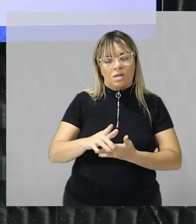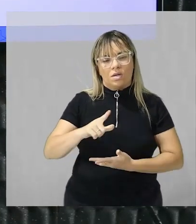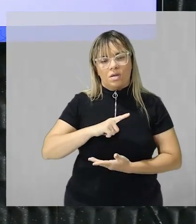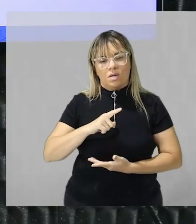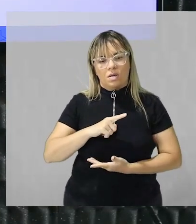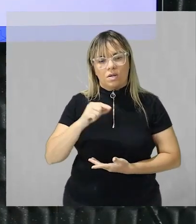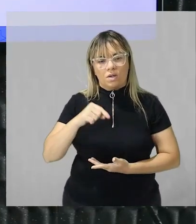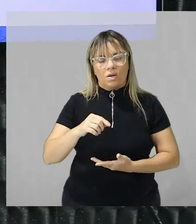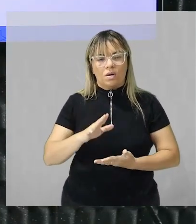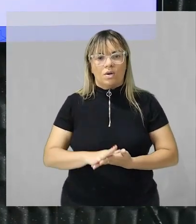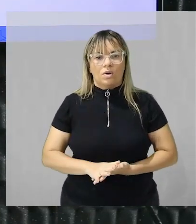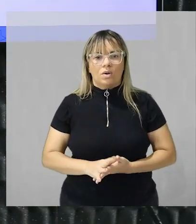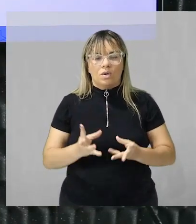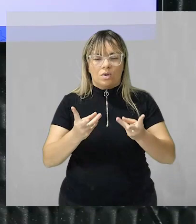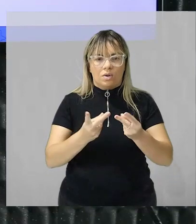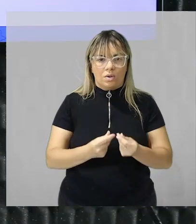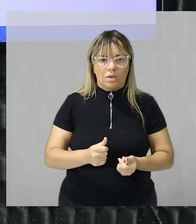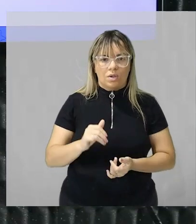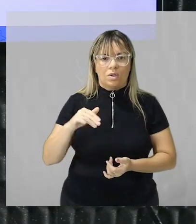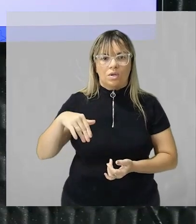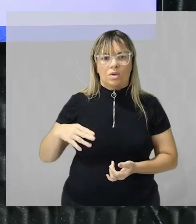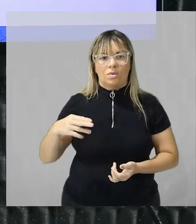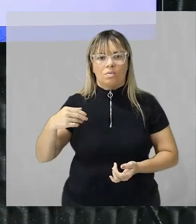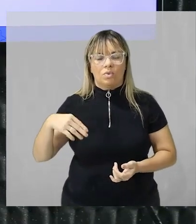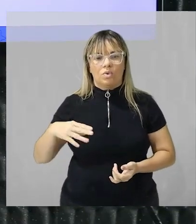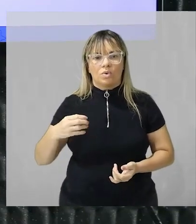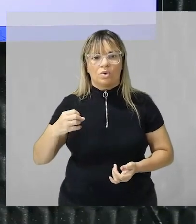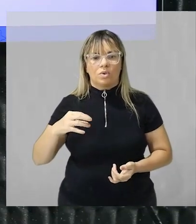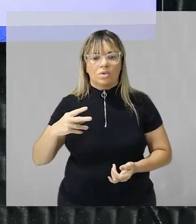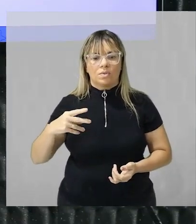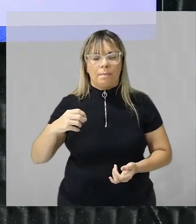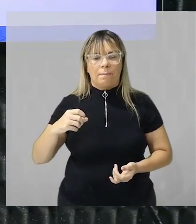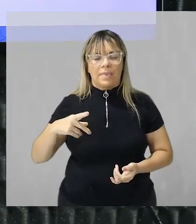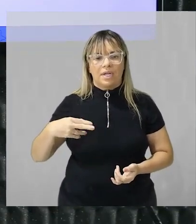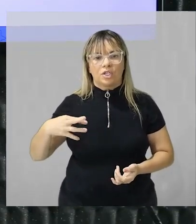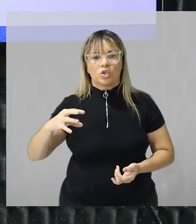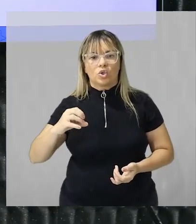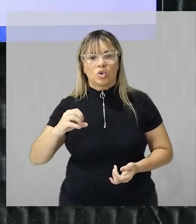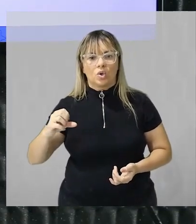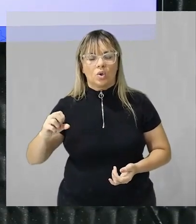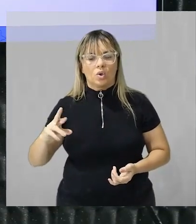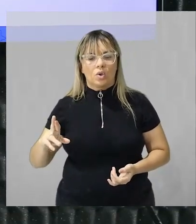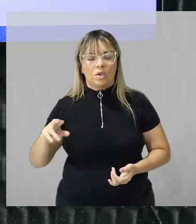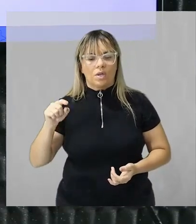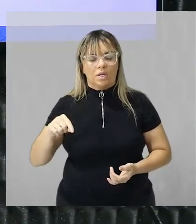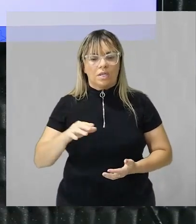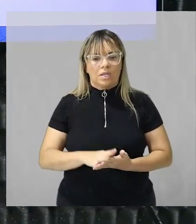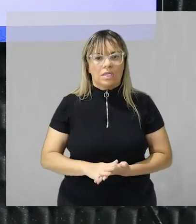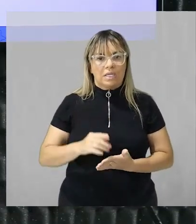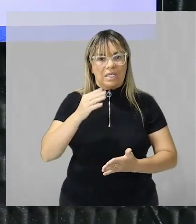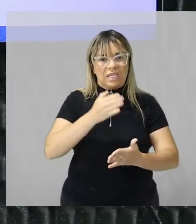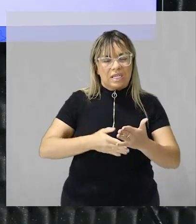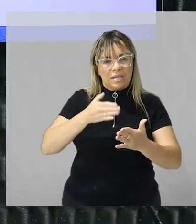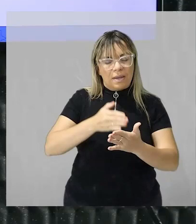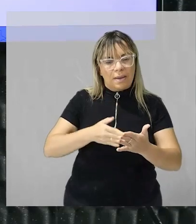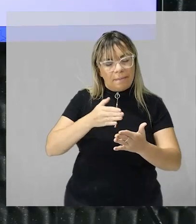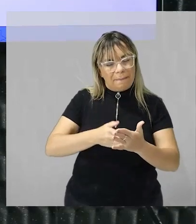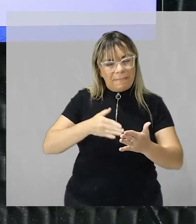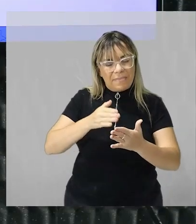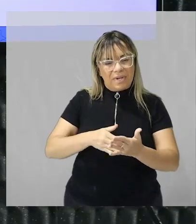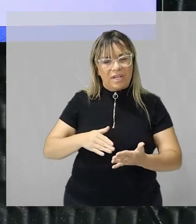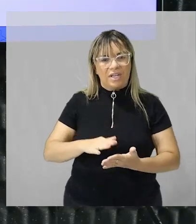que impede que o organismo, por exemplo, venha rejeitar órgãos transplantados. Então, da mesma forma, você pode também